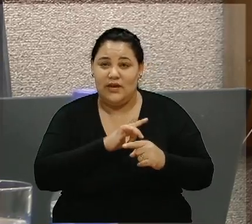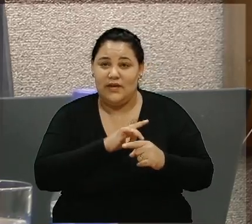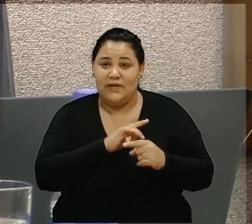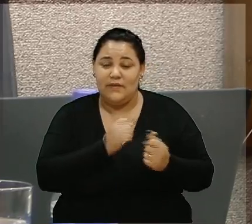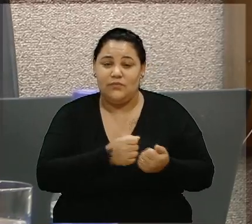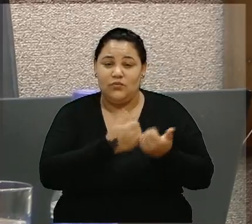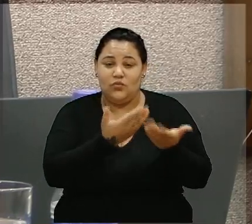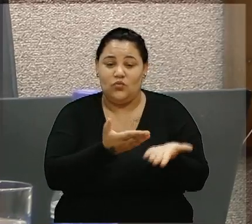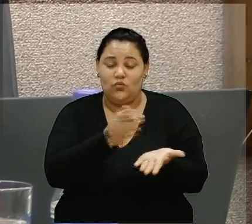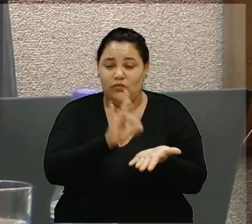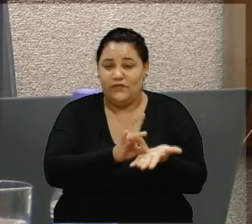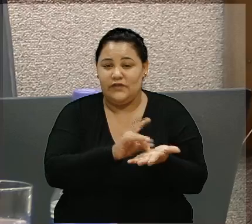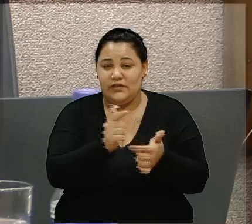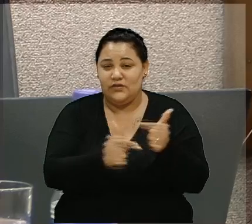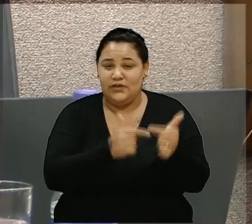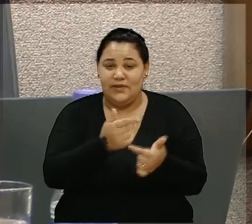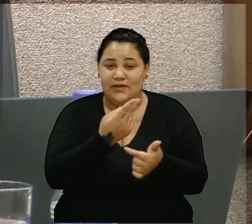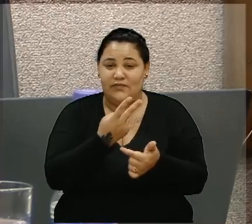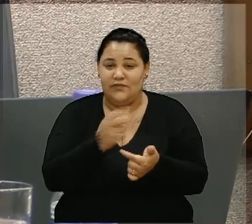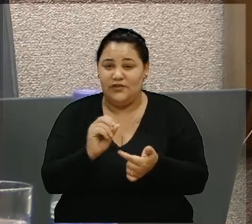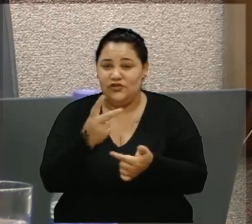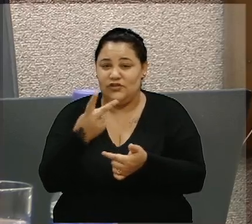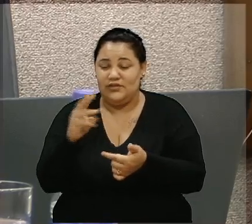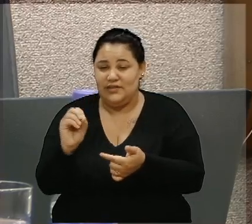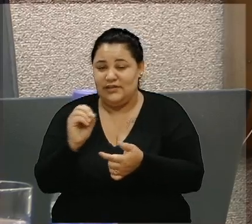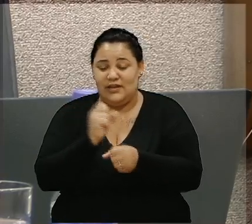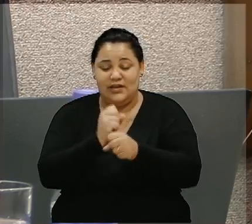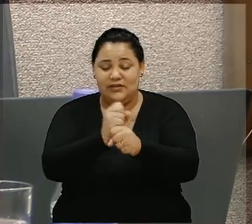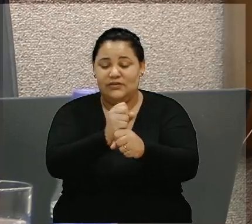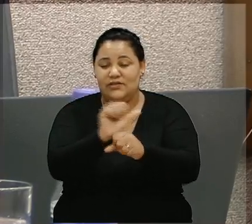30 anos e transforma num contrato,